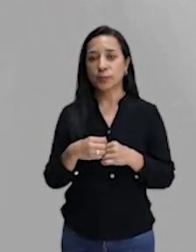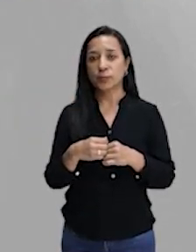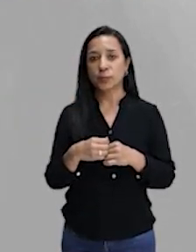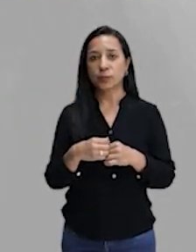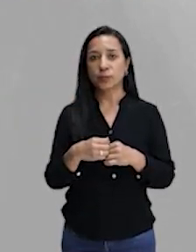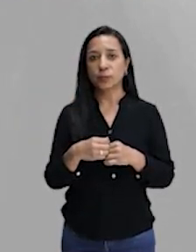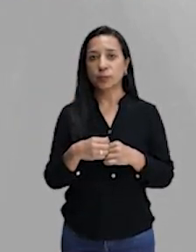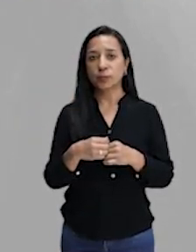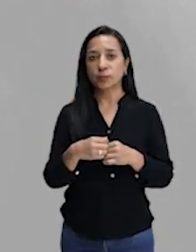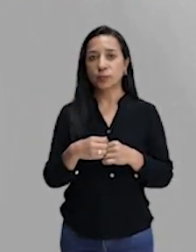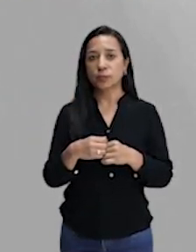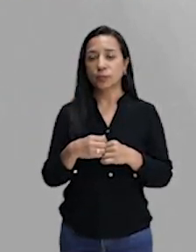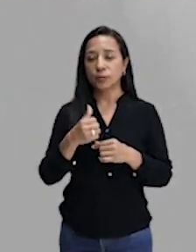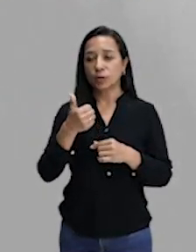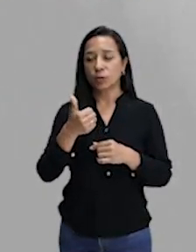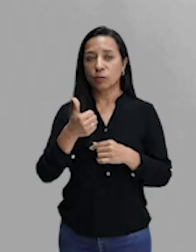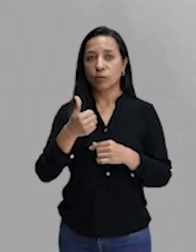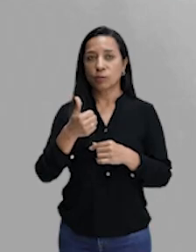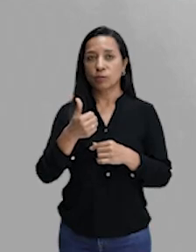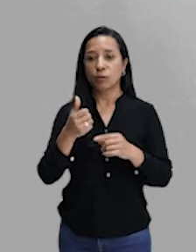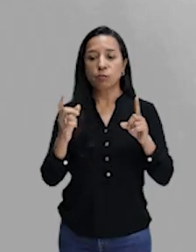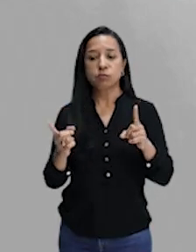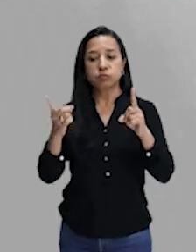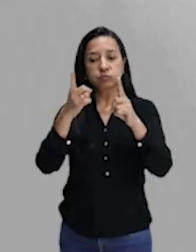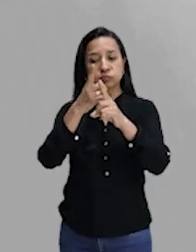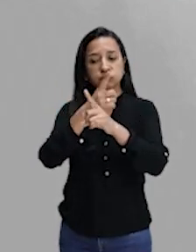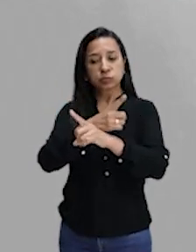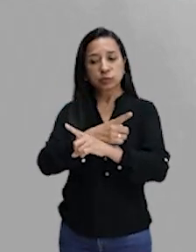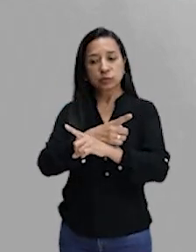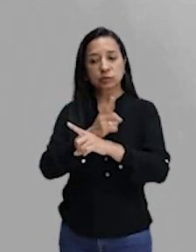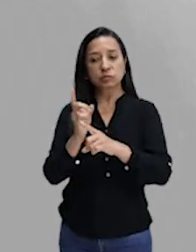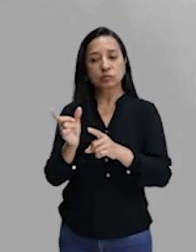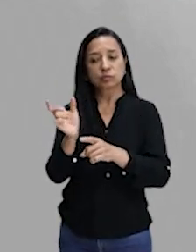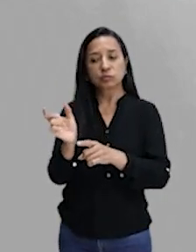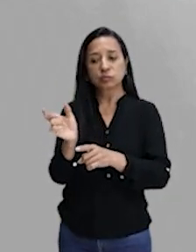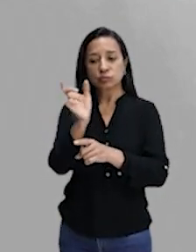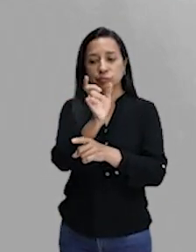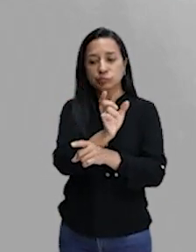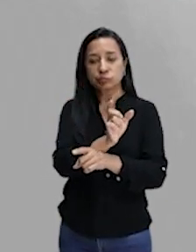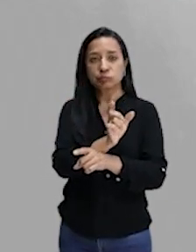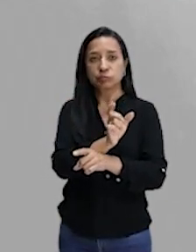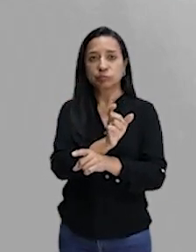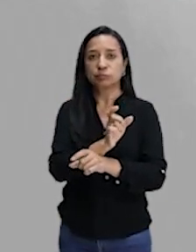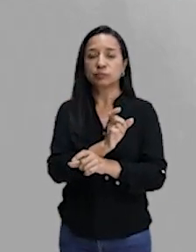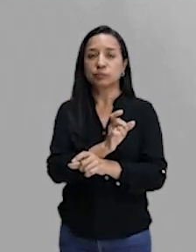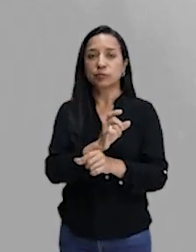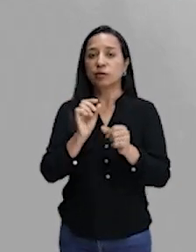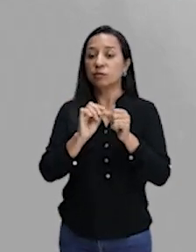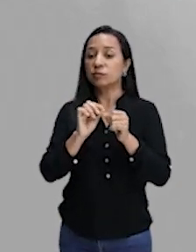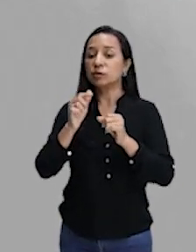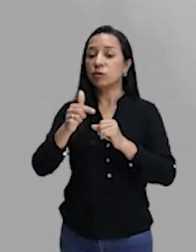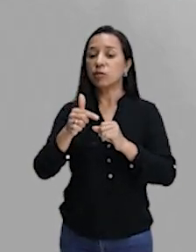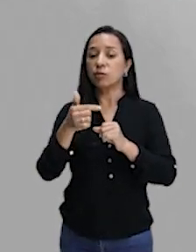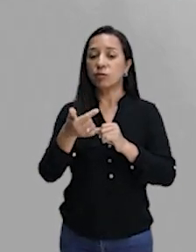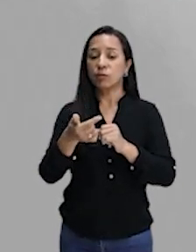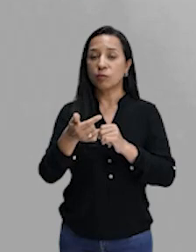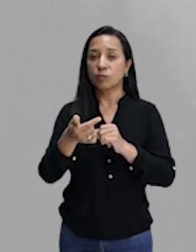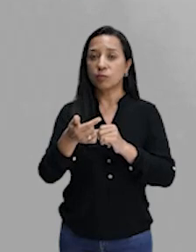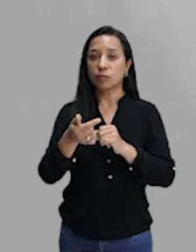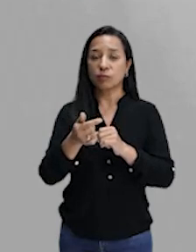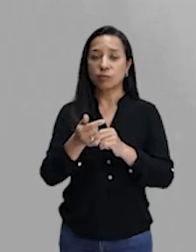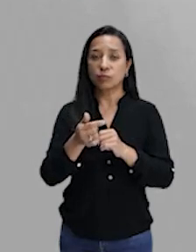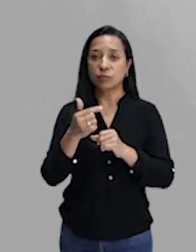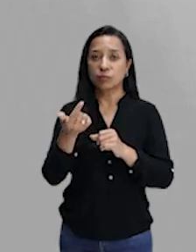estava multiplicando passa para o outro lado dividindo com o que nós fizemos aí nós vamos fazer uma outra jogada matemática